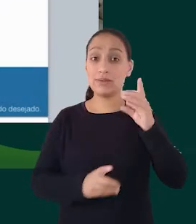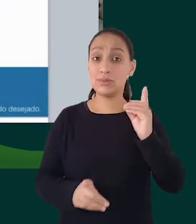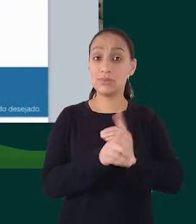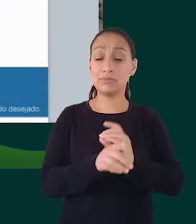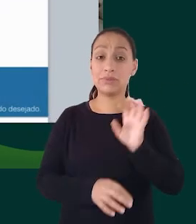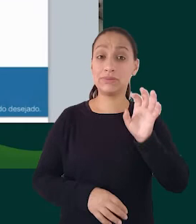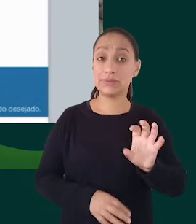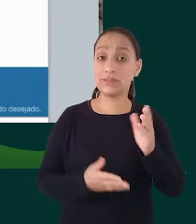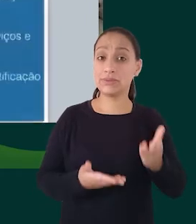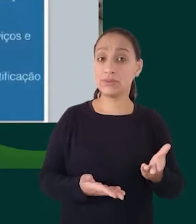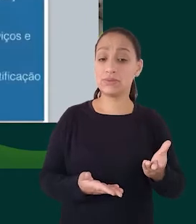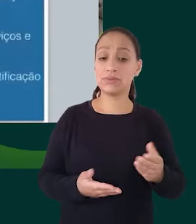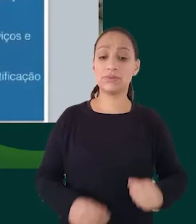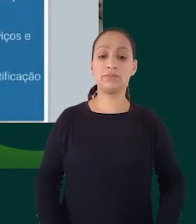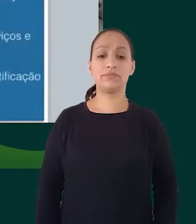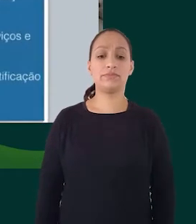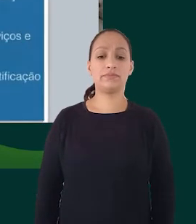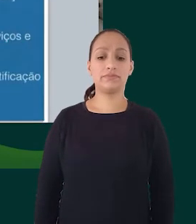isto?